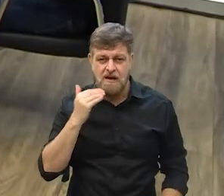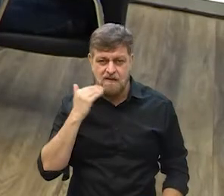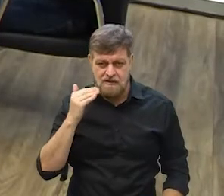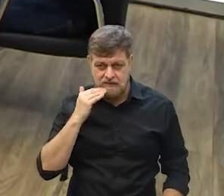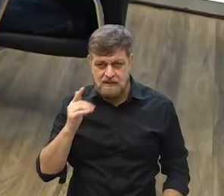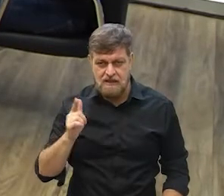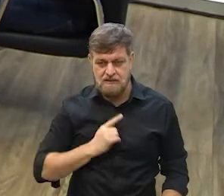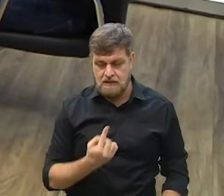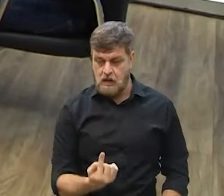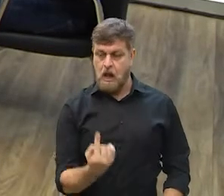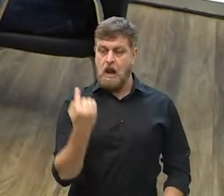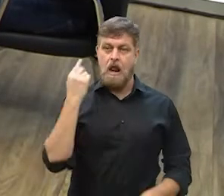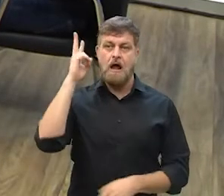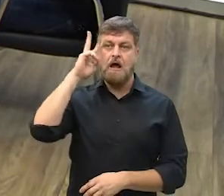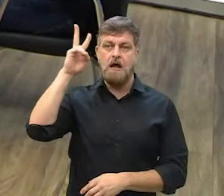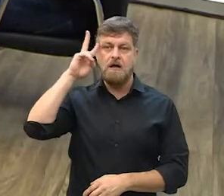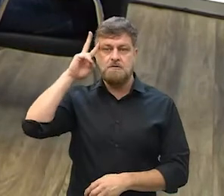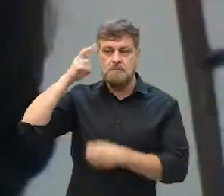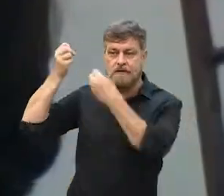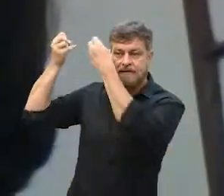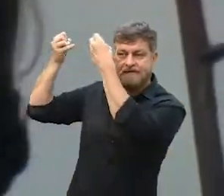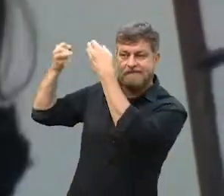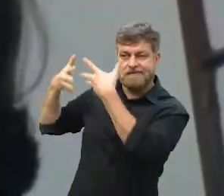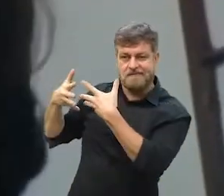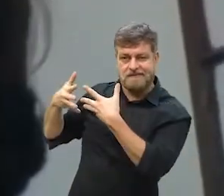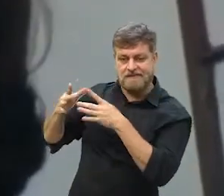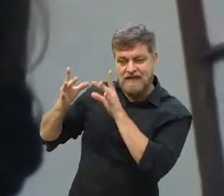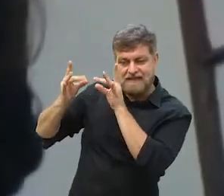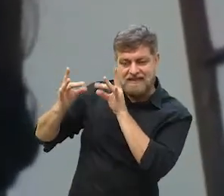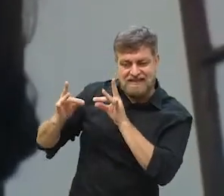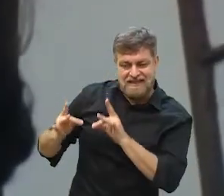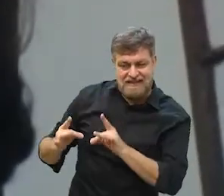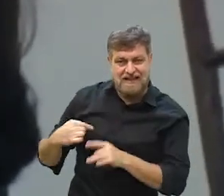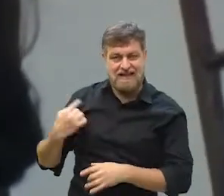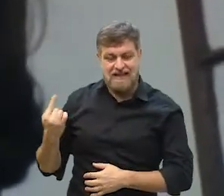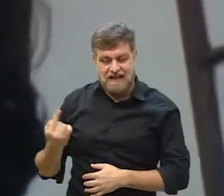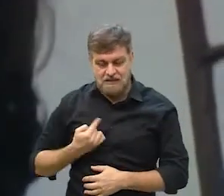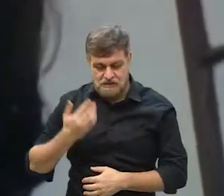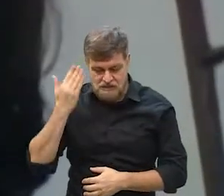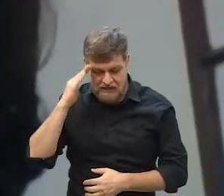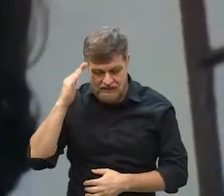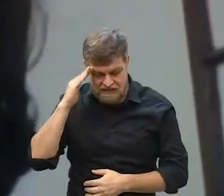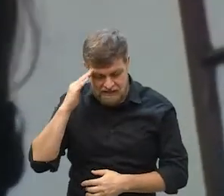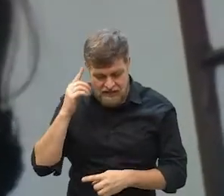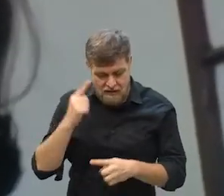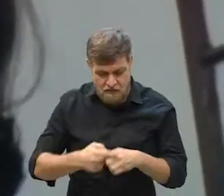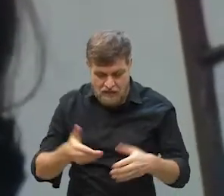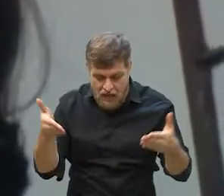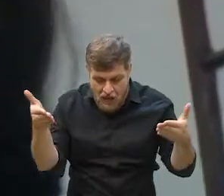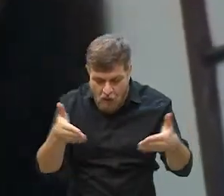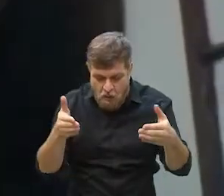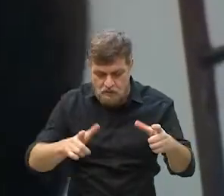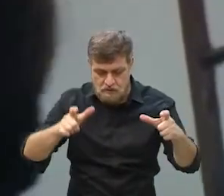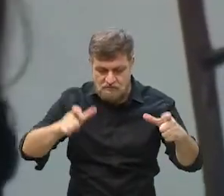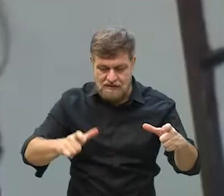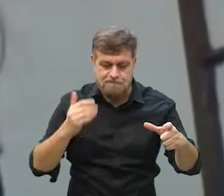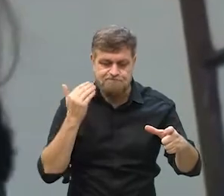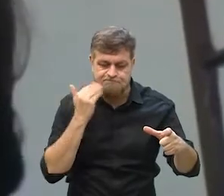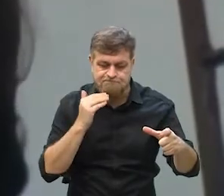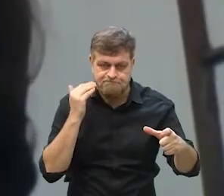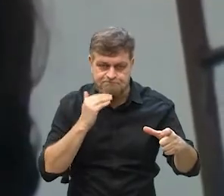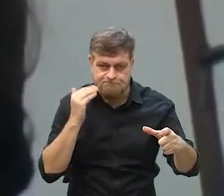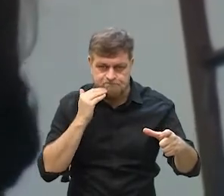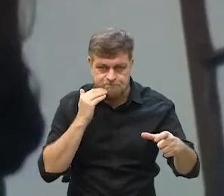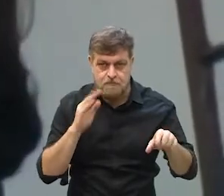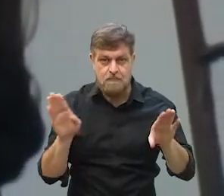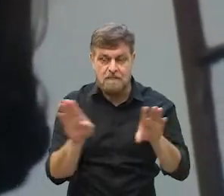olho para a história. A história explica muito do nosso processo enquanto formação frágil. Mas,